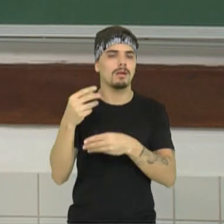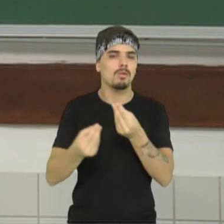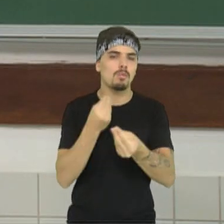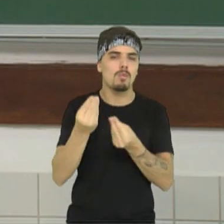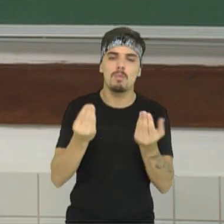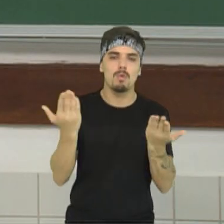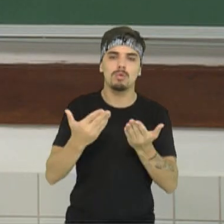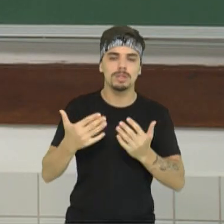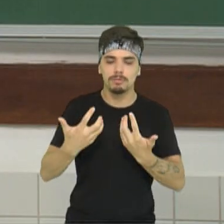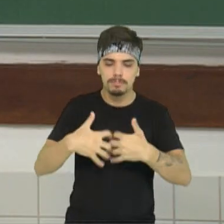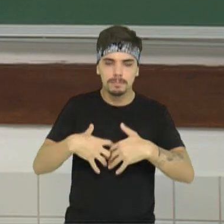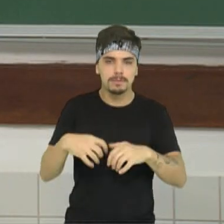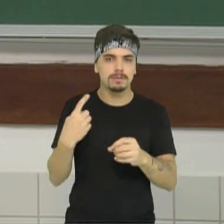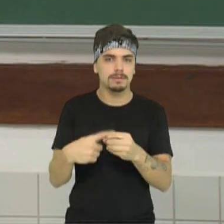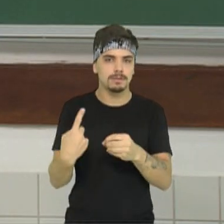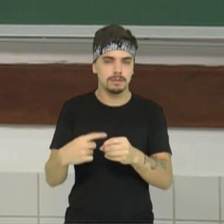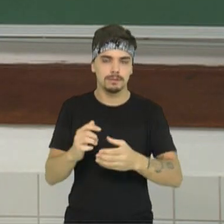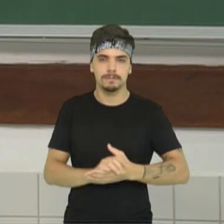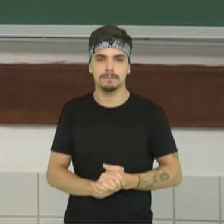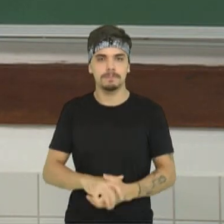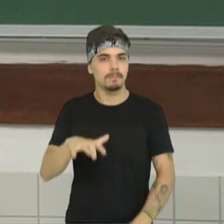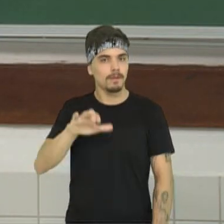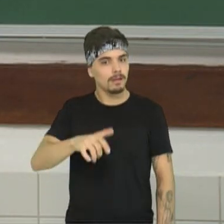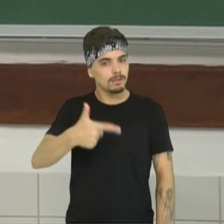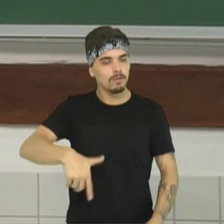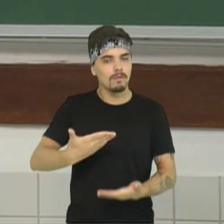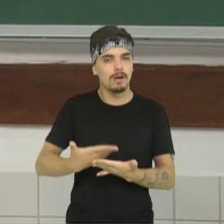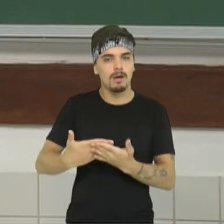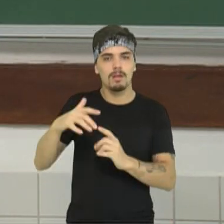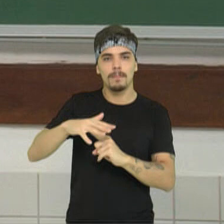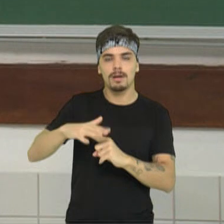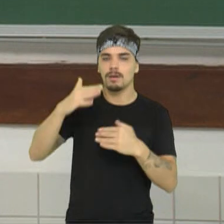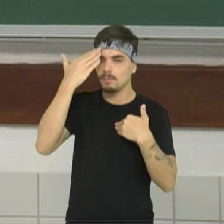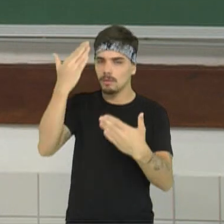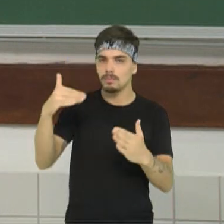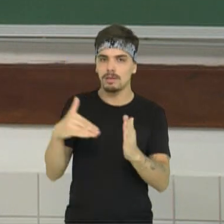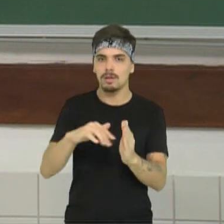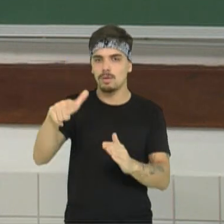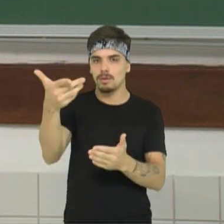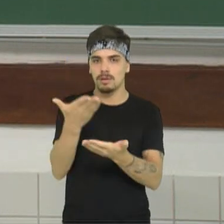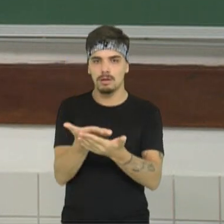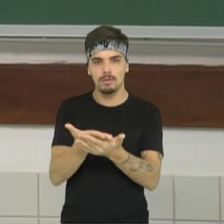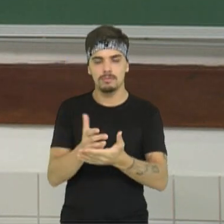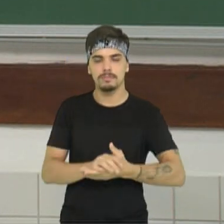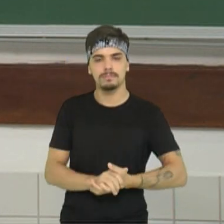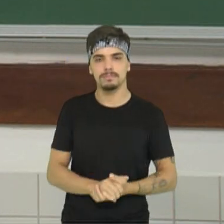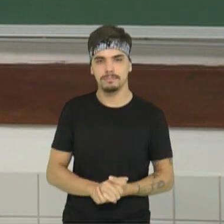hoje as suas cidades. Essa foi mais uma Aula Paraná. Muito obrigado e até a próxima.